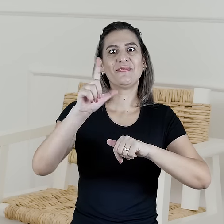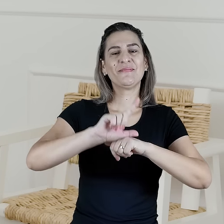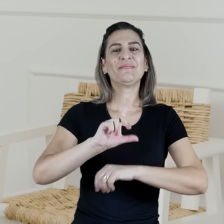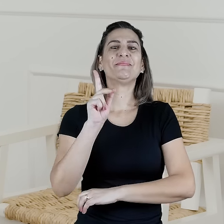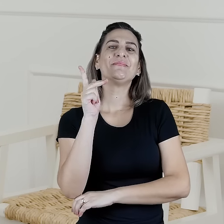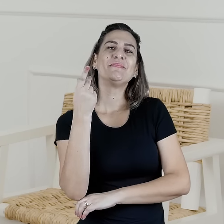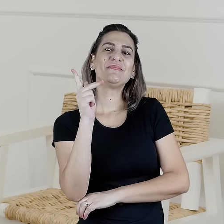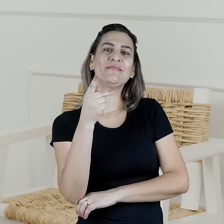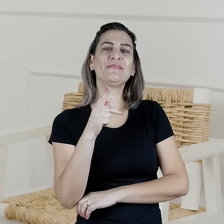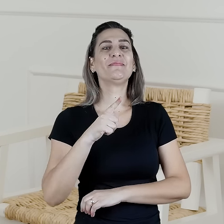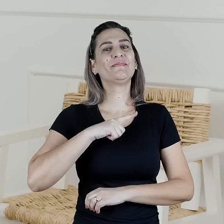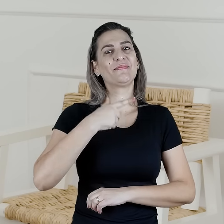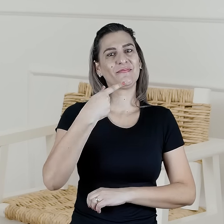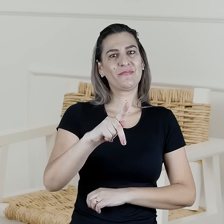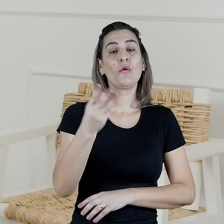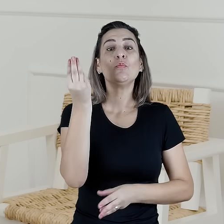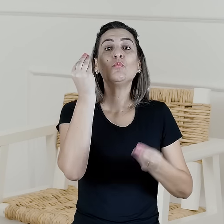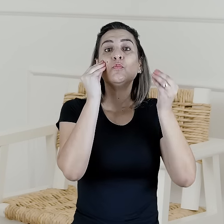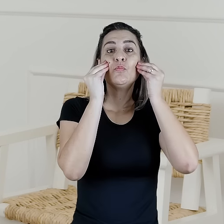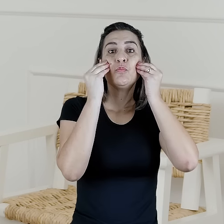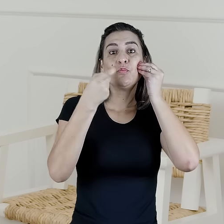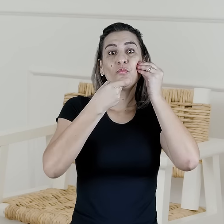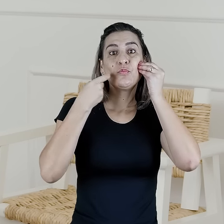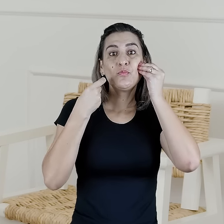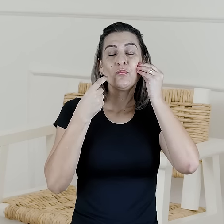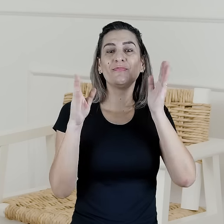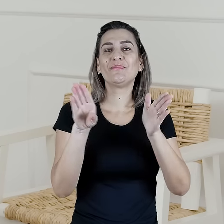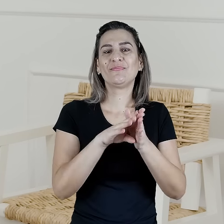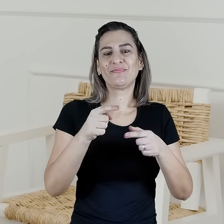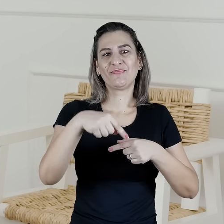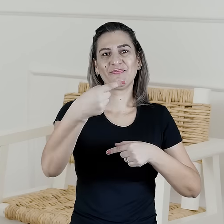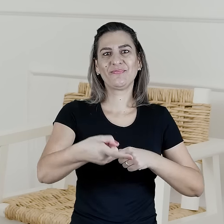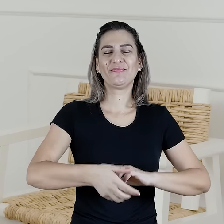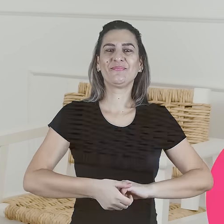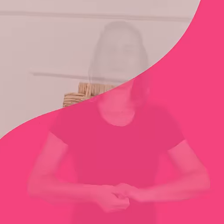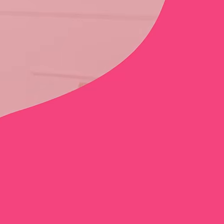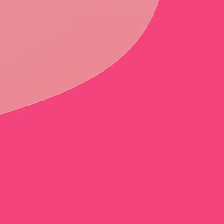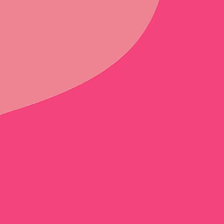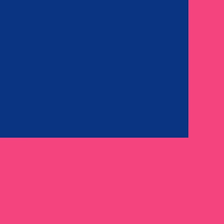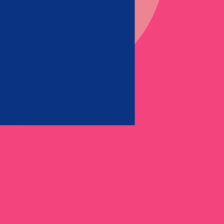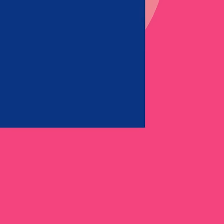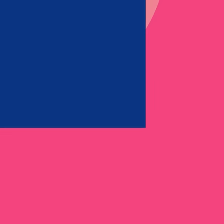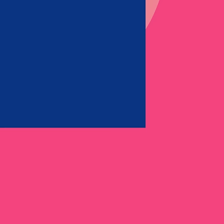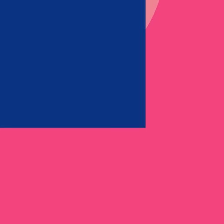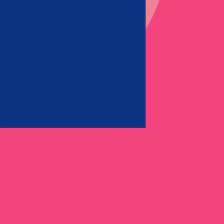lojas Avan garantir a sua. Um beijão e até a próxima sexta!